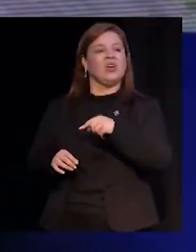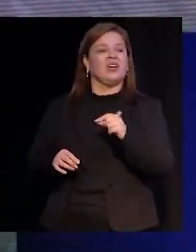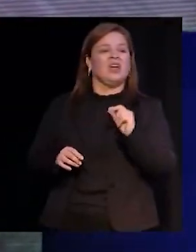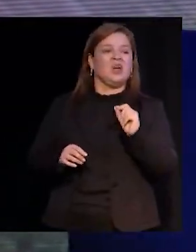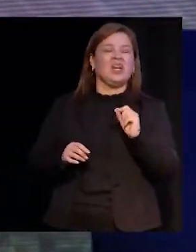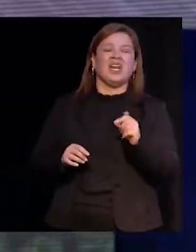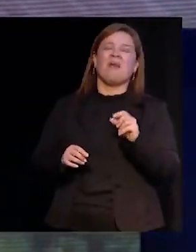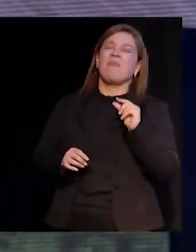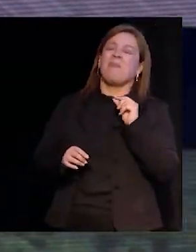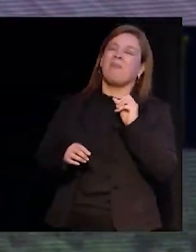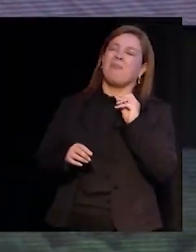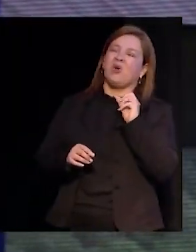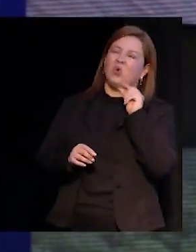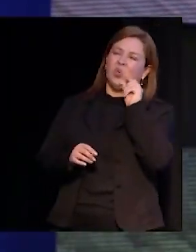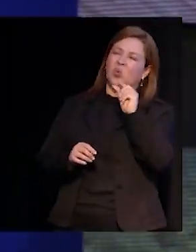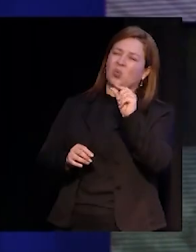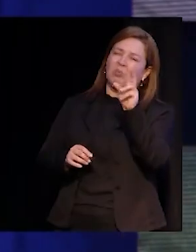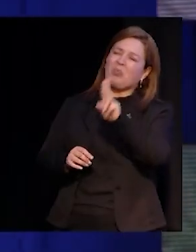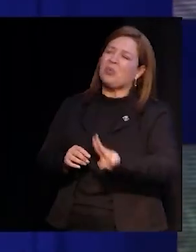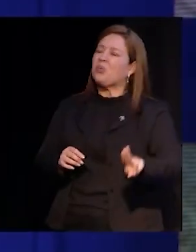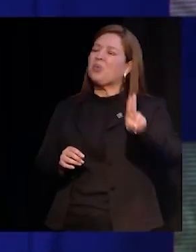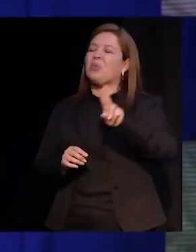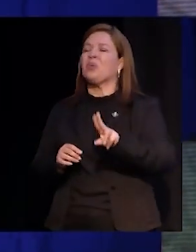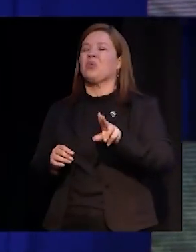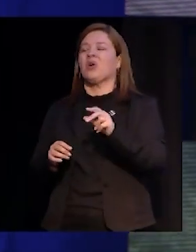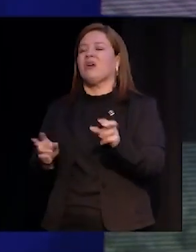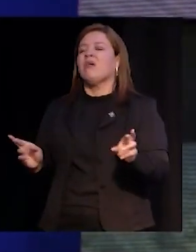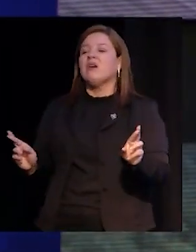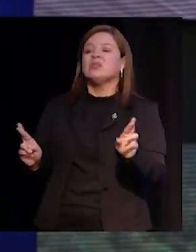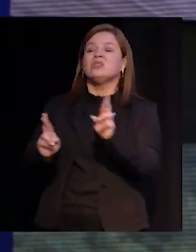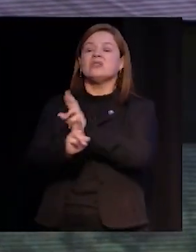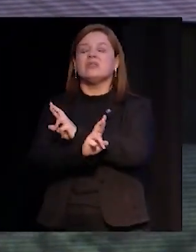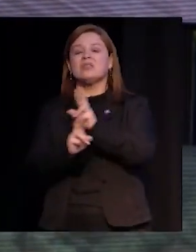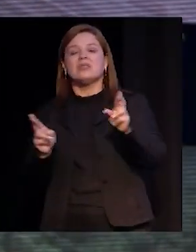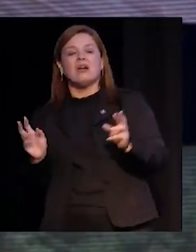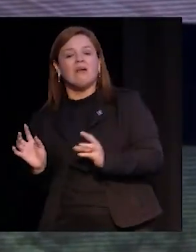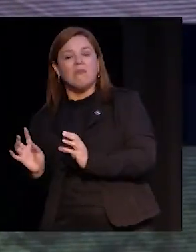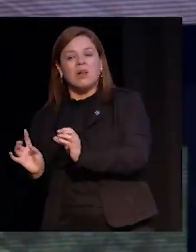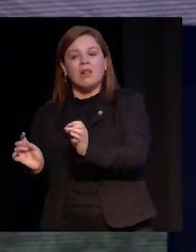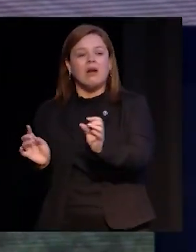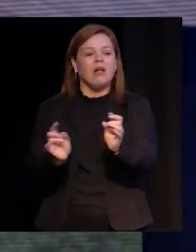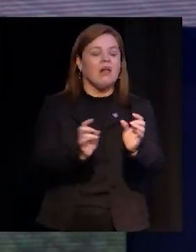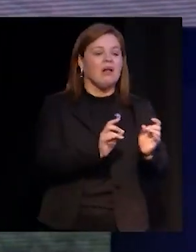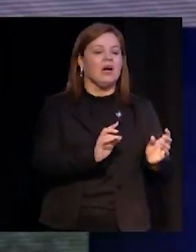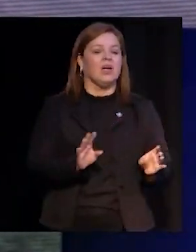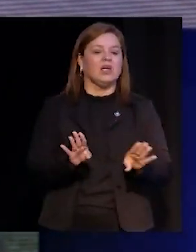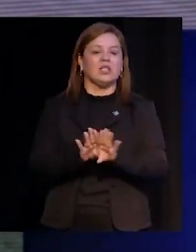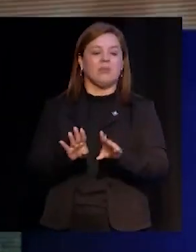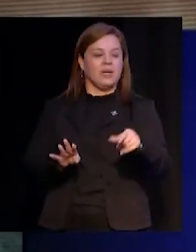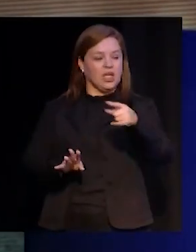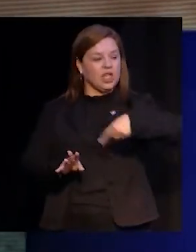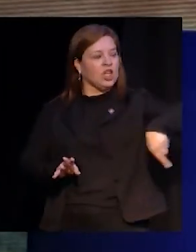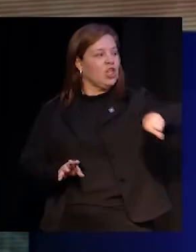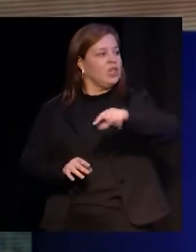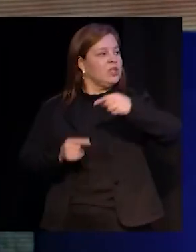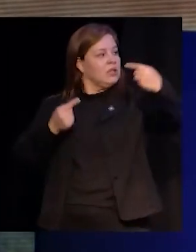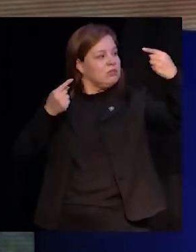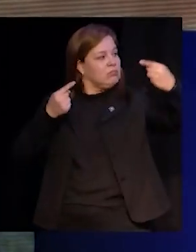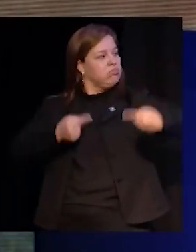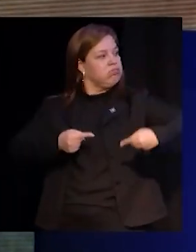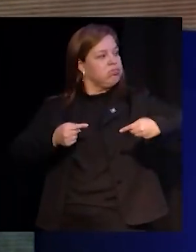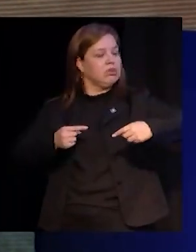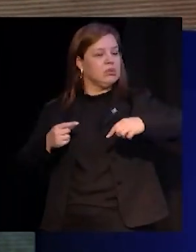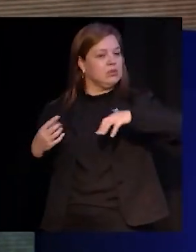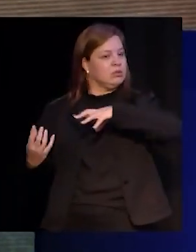pouco utilizado na nossa relação com o mercado e com os nossos competidores no mundo.